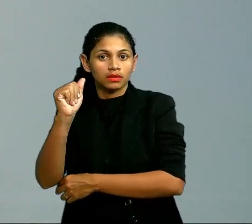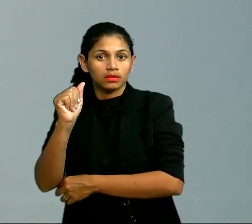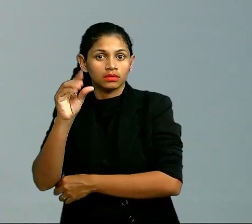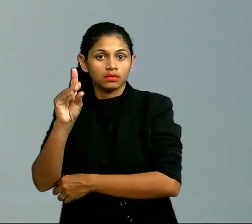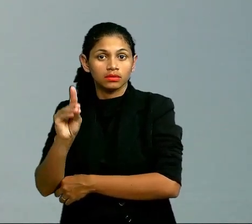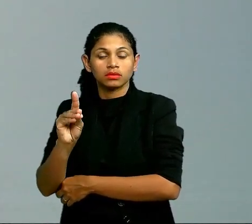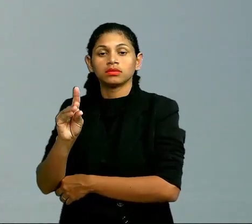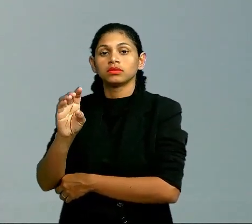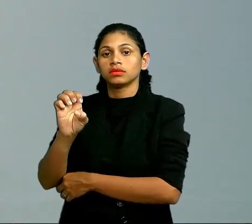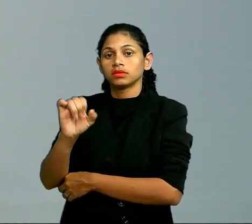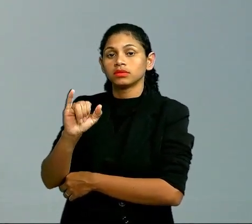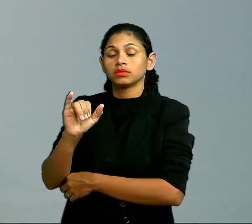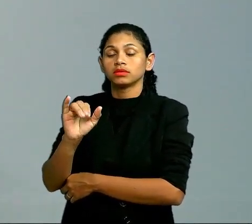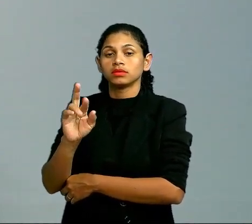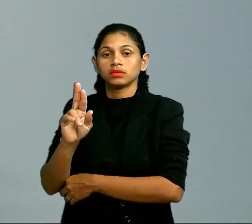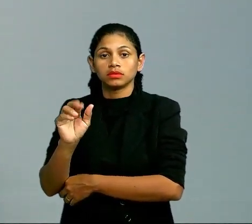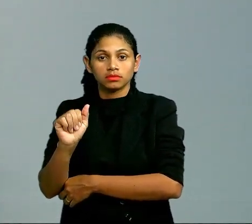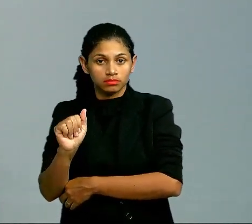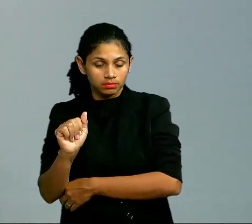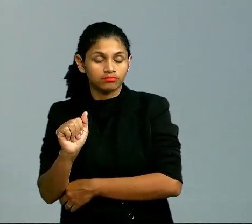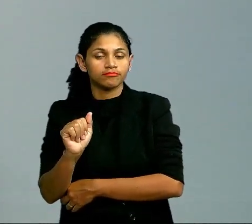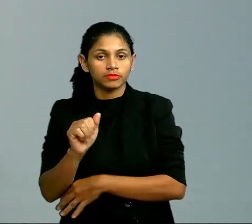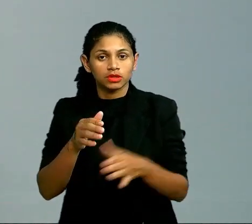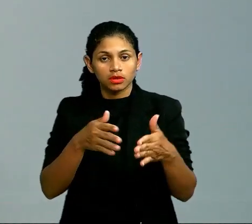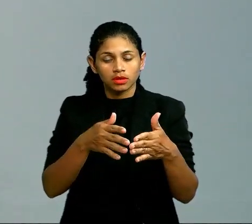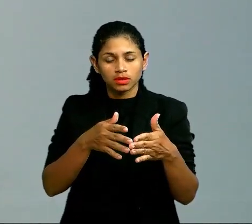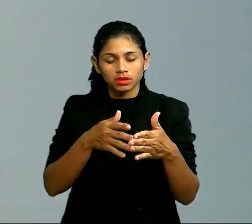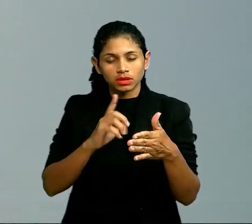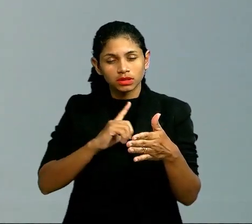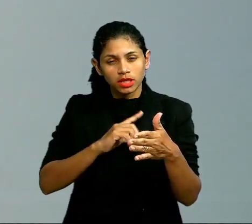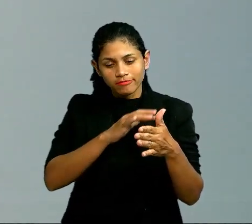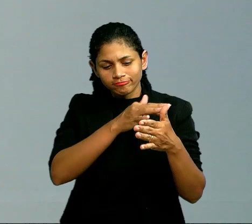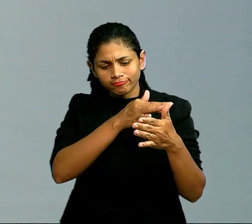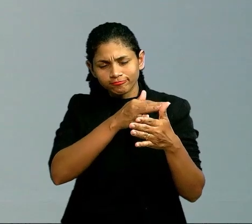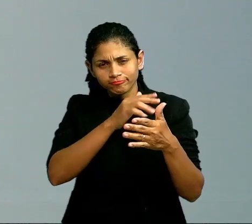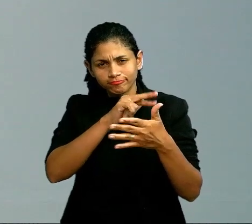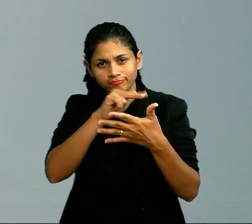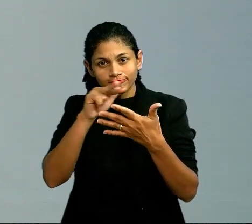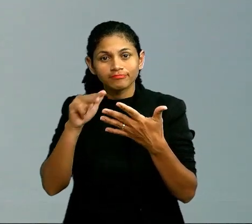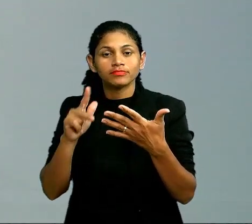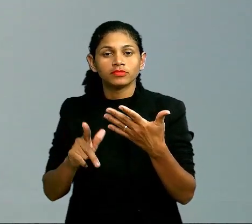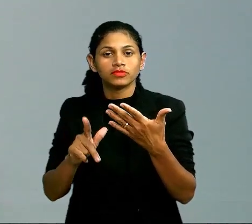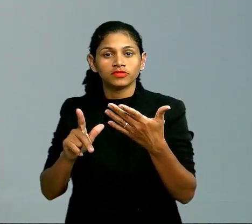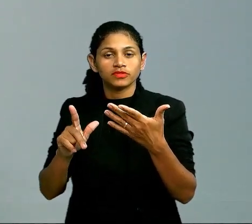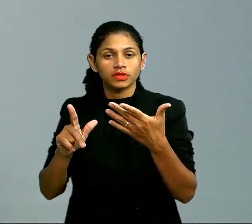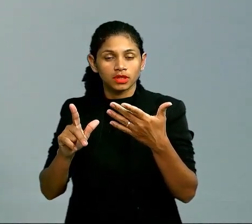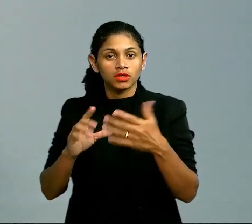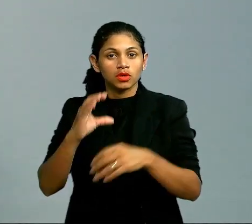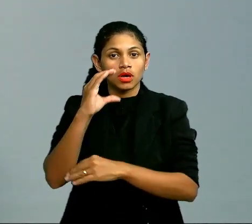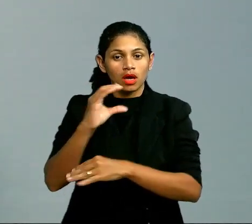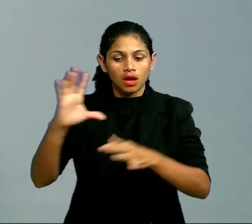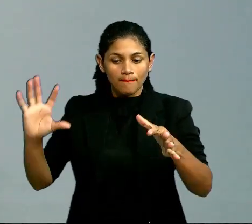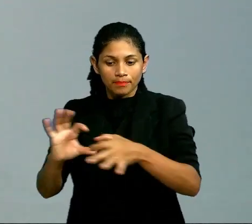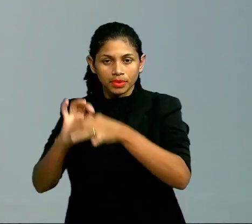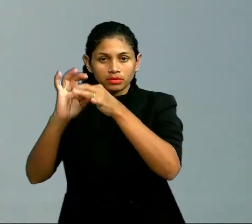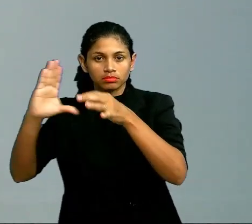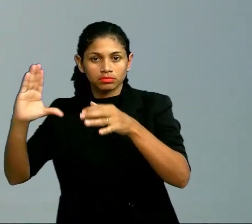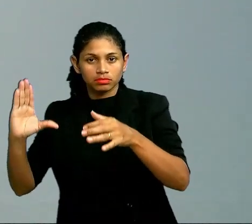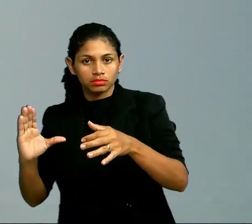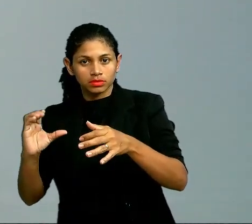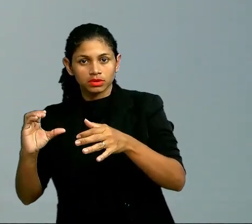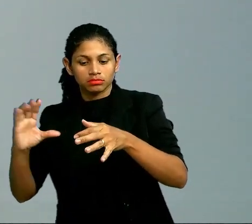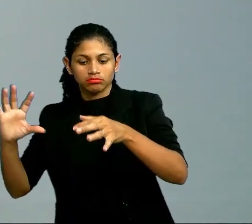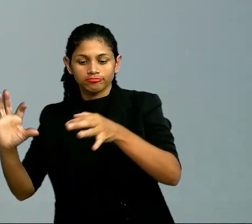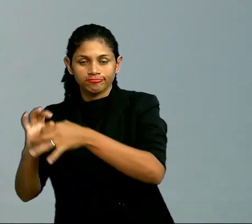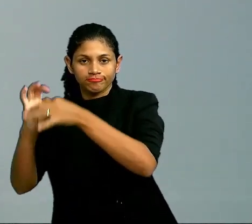uma molécula que eu posso ter vários átomos de carbono. Então quando um carbono se liga a outro, que se liga a outro, que se liga a outro,